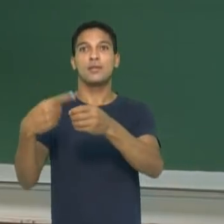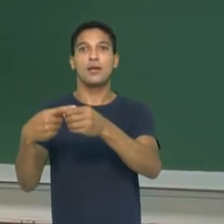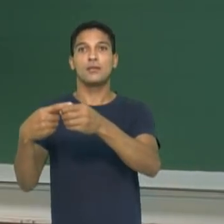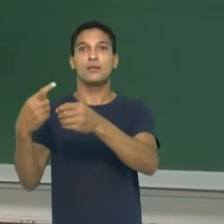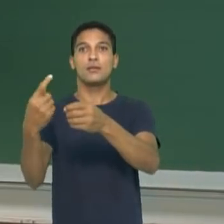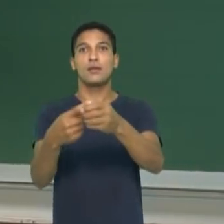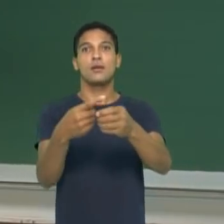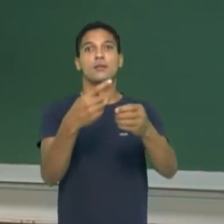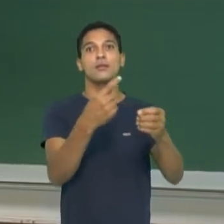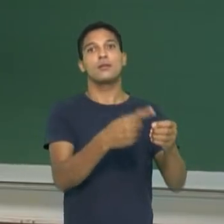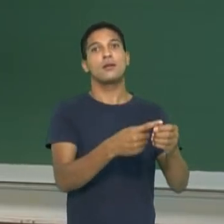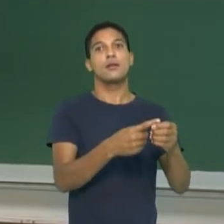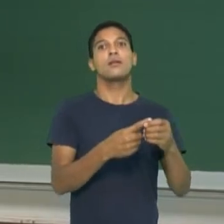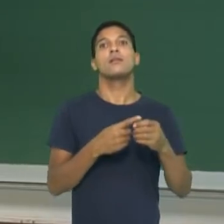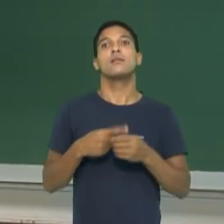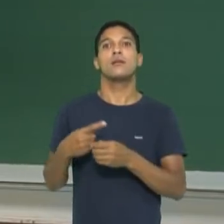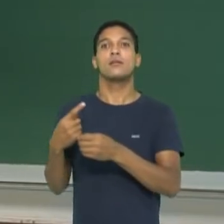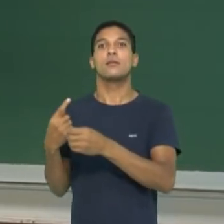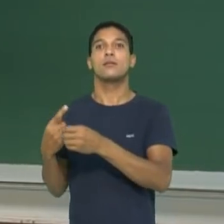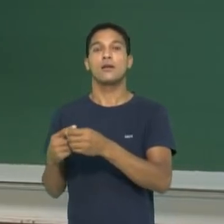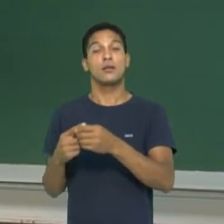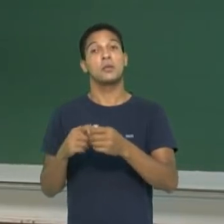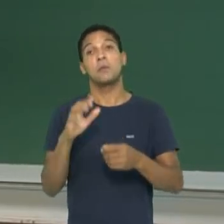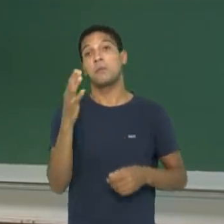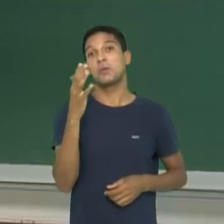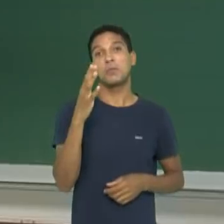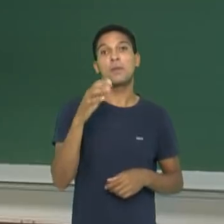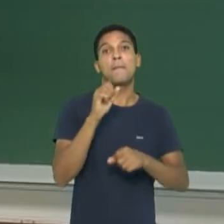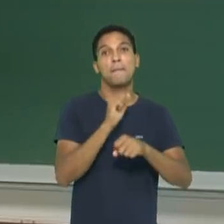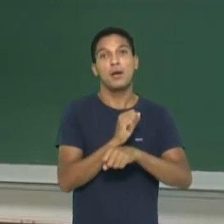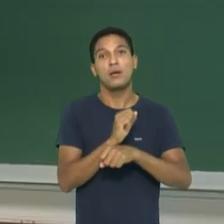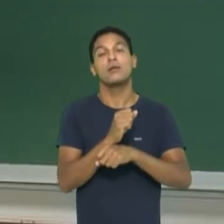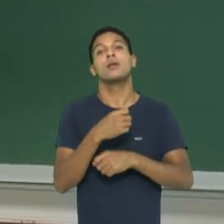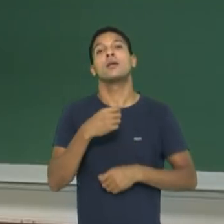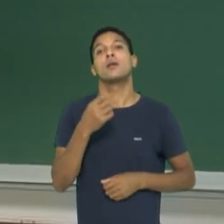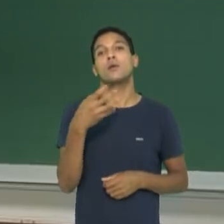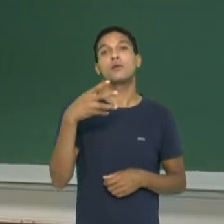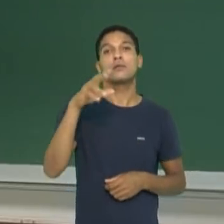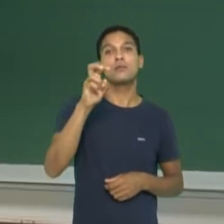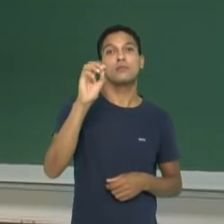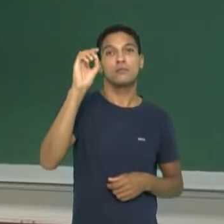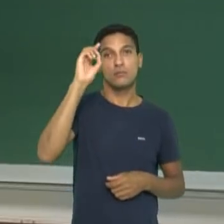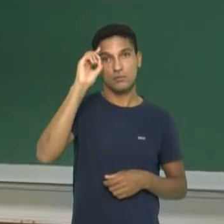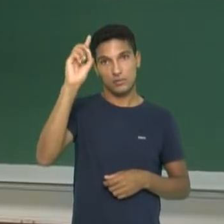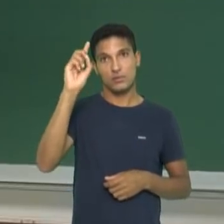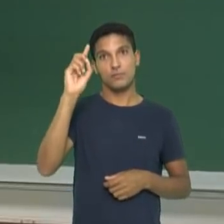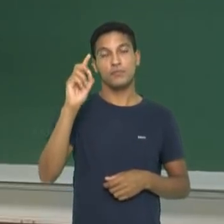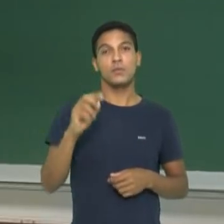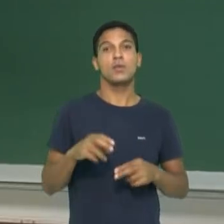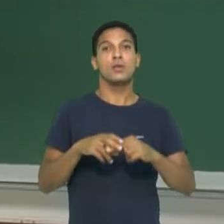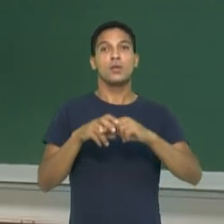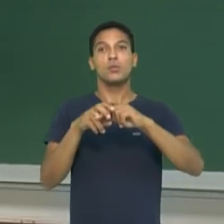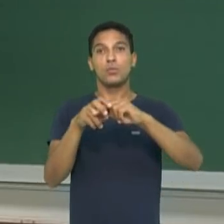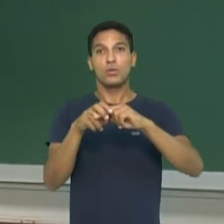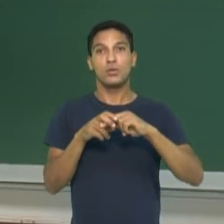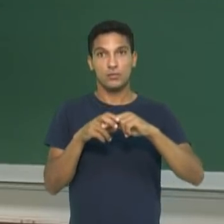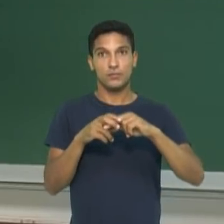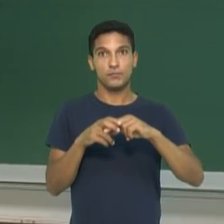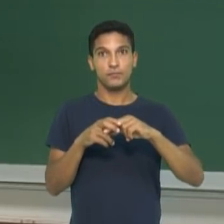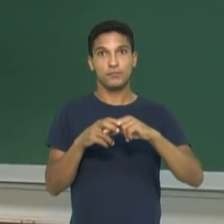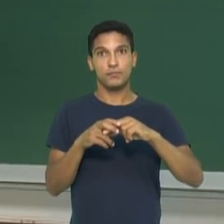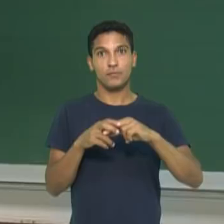contou, eles ficavam de 45 a 60 dias. E daí o tropeiro, o dono da tropa, vinha